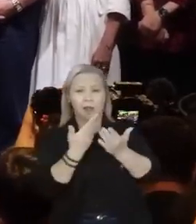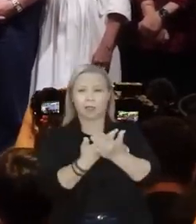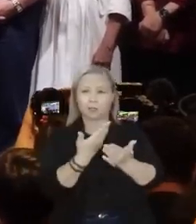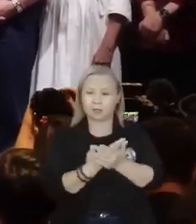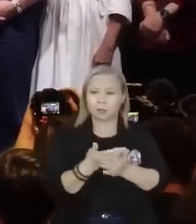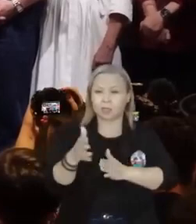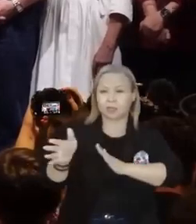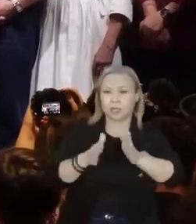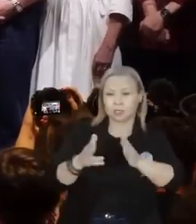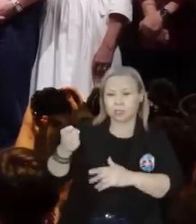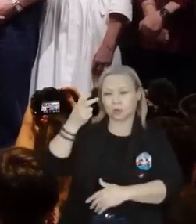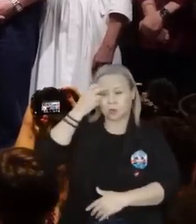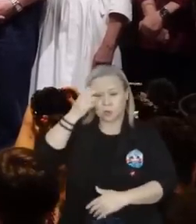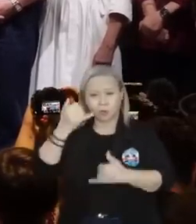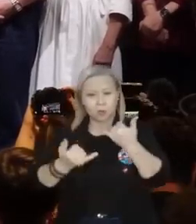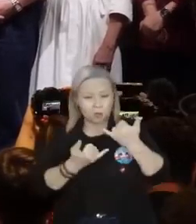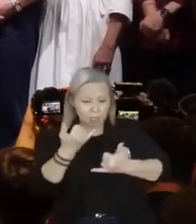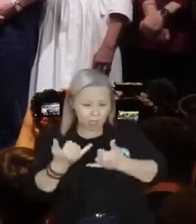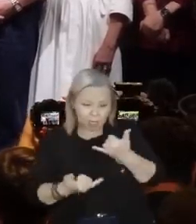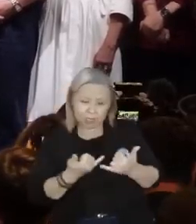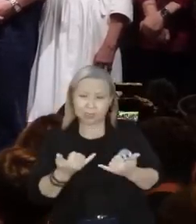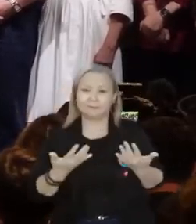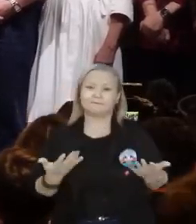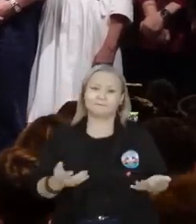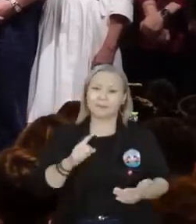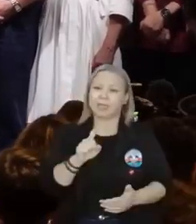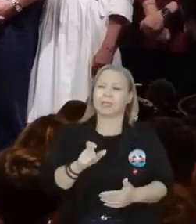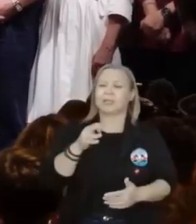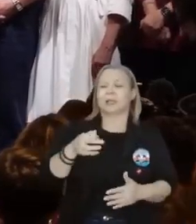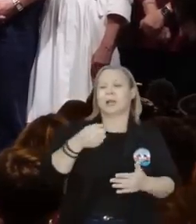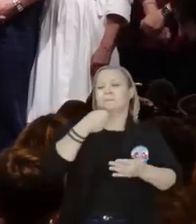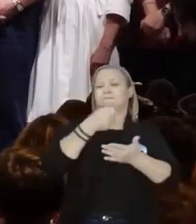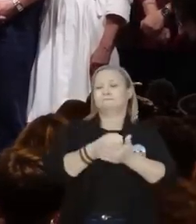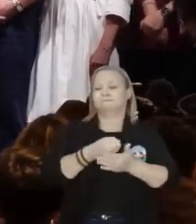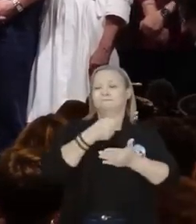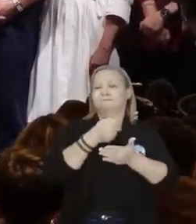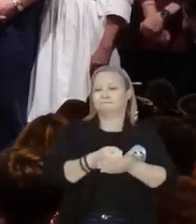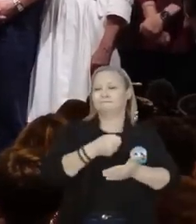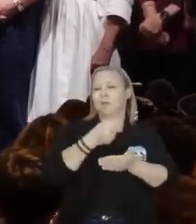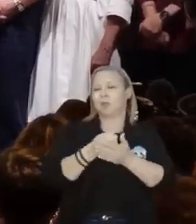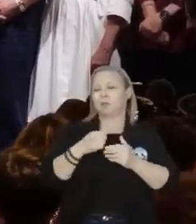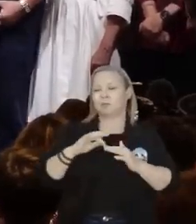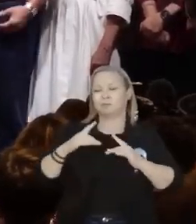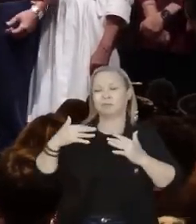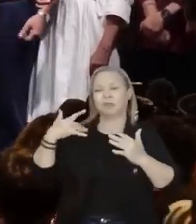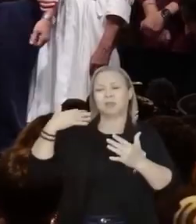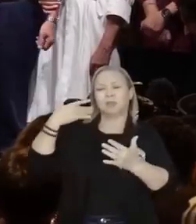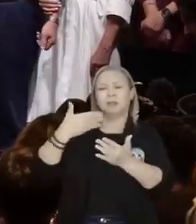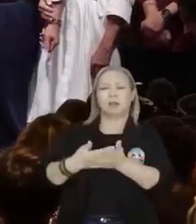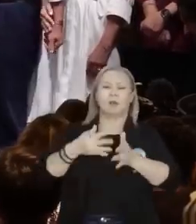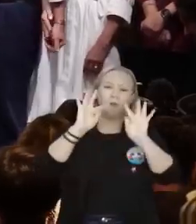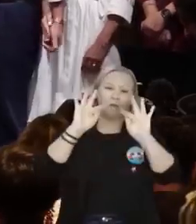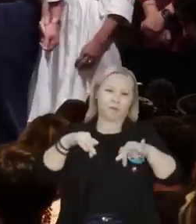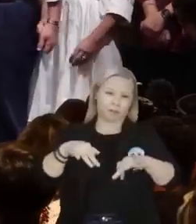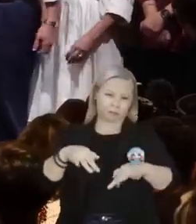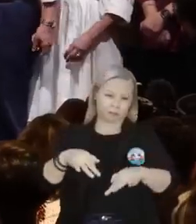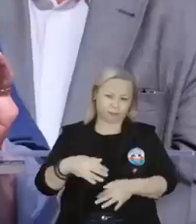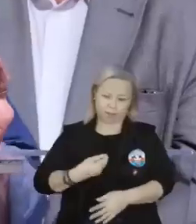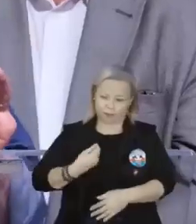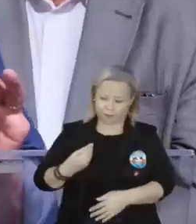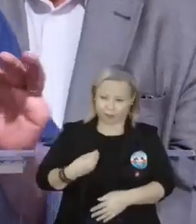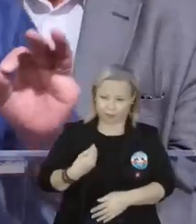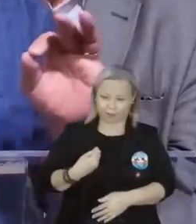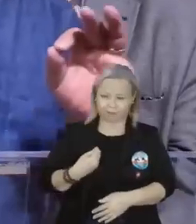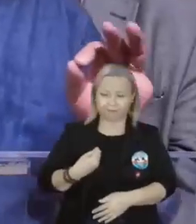lazer, será uma luta até o fim da nossa vida. Eu canso de dizer, não é